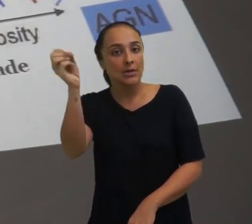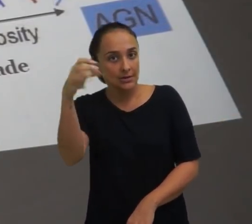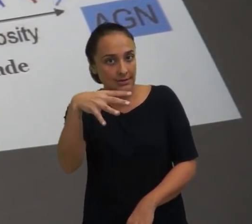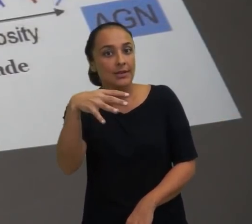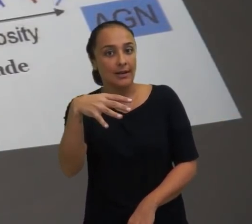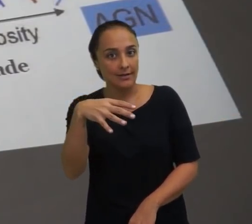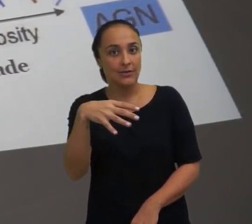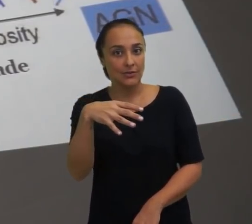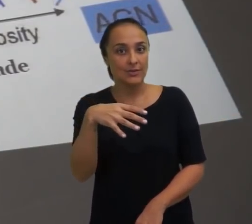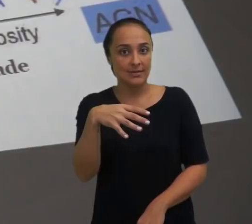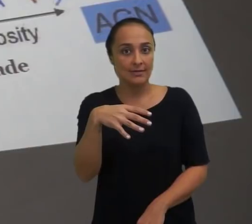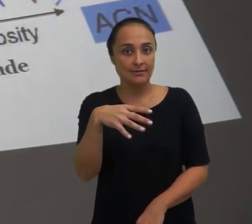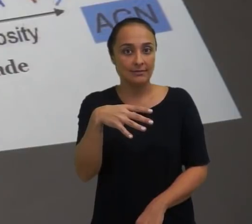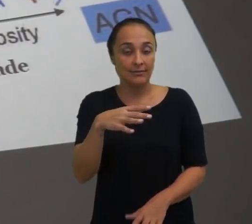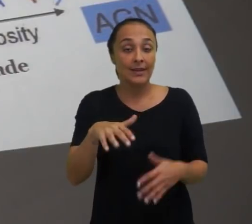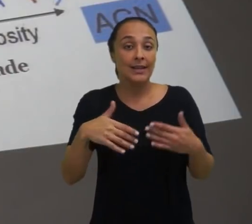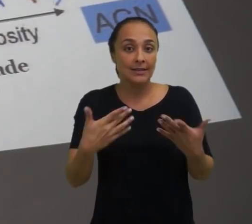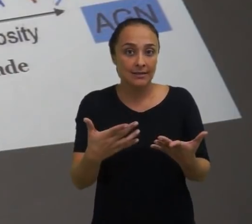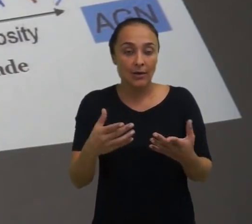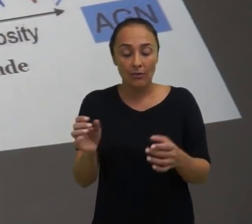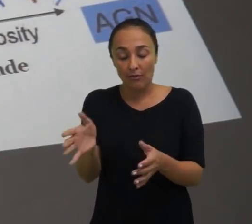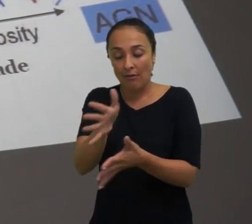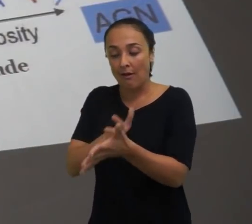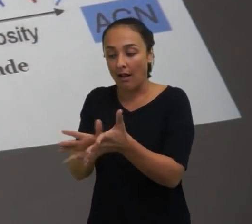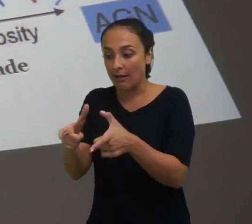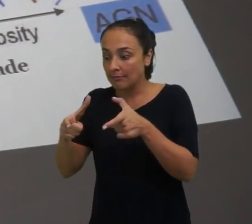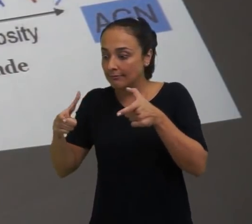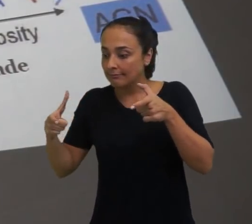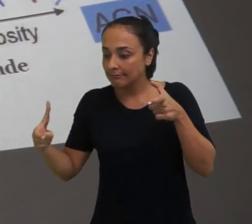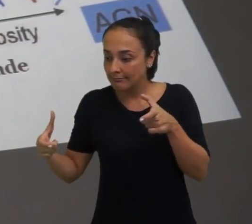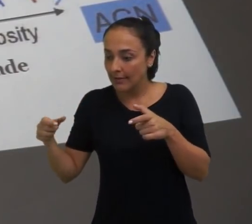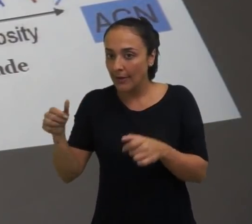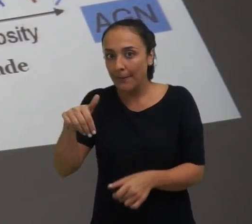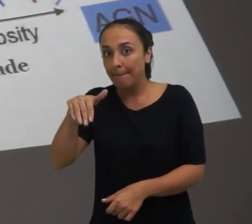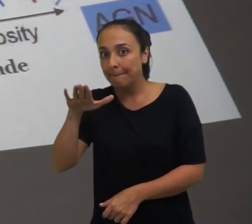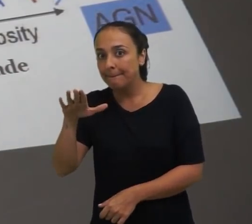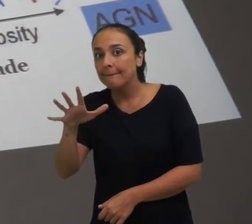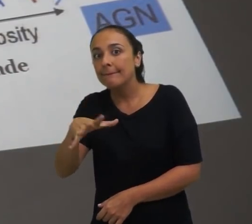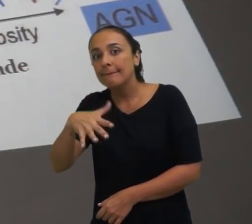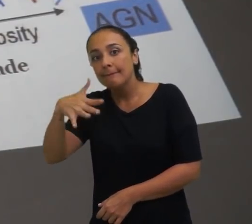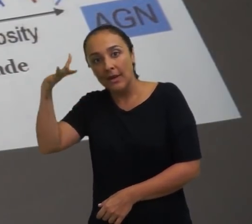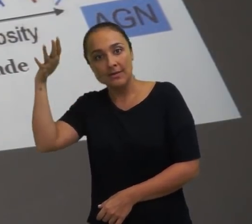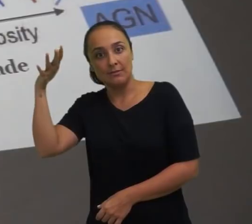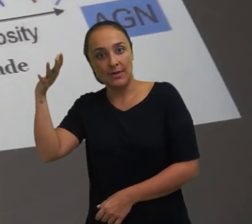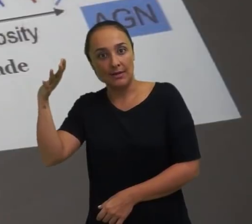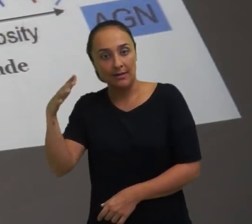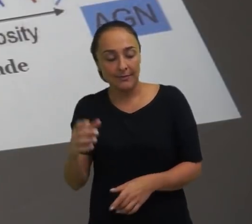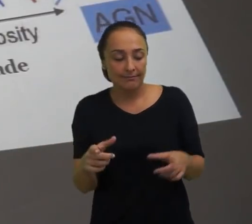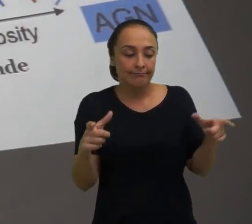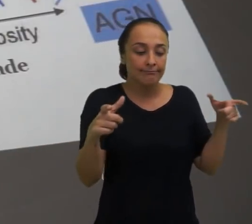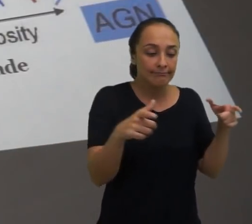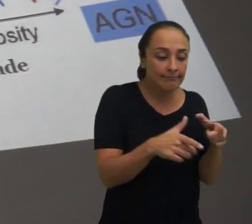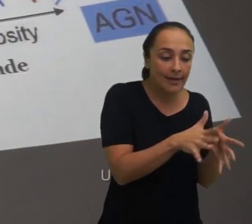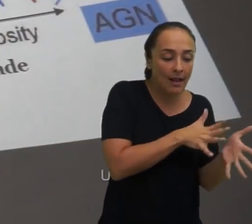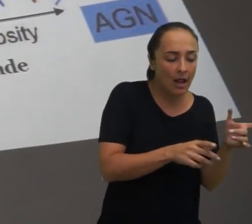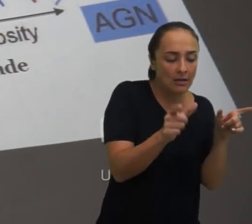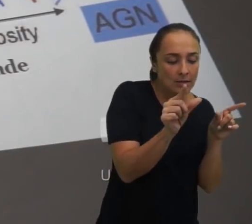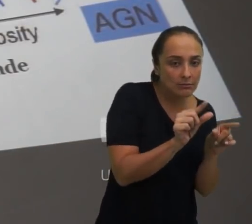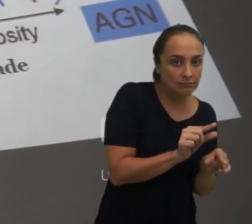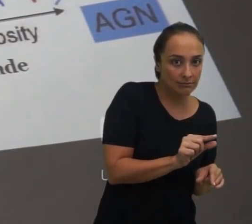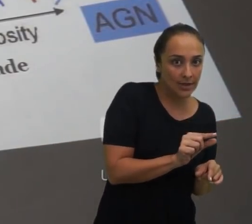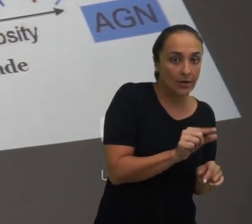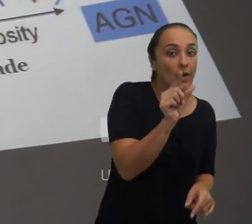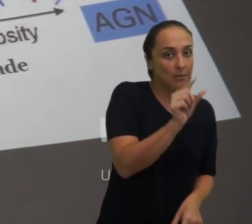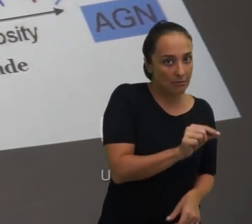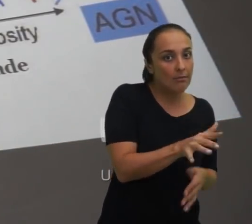massa. Então, esse vermelho aqui é o que lá aparece na minha simulação de computador, se eu não